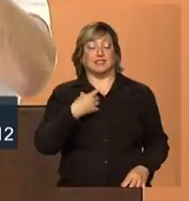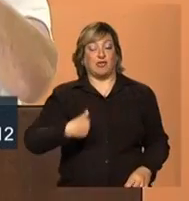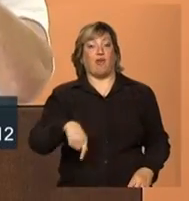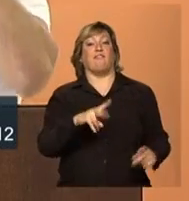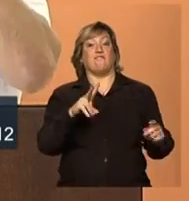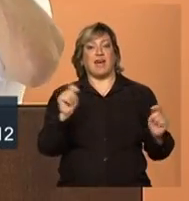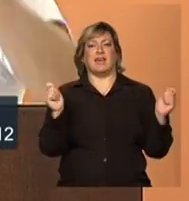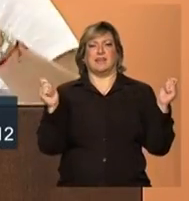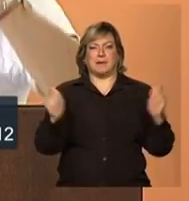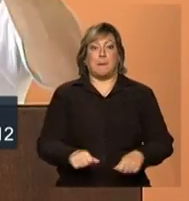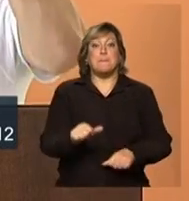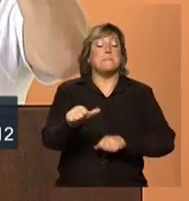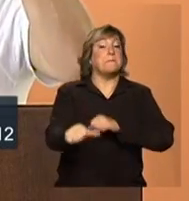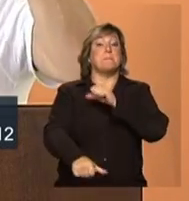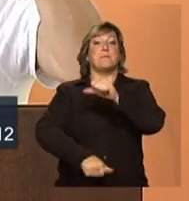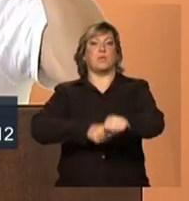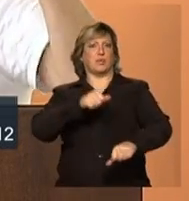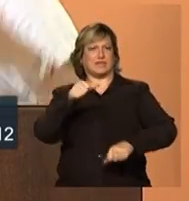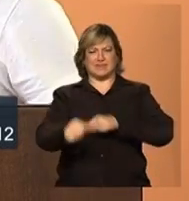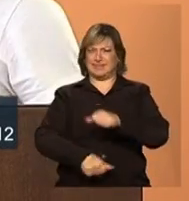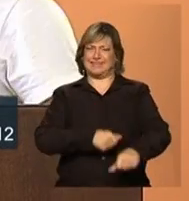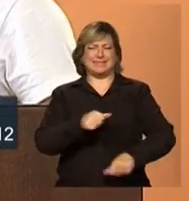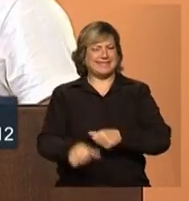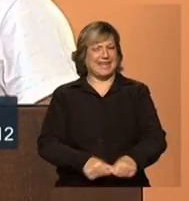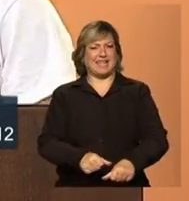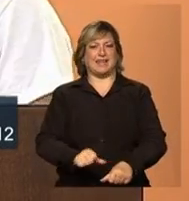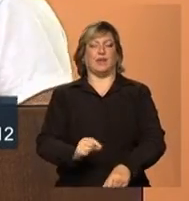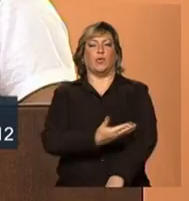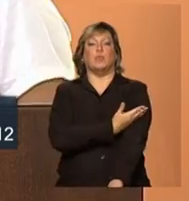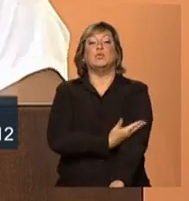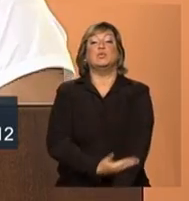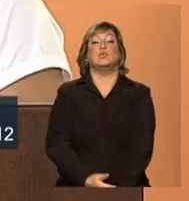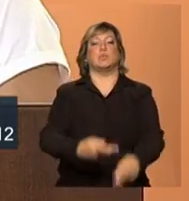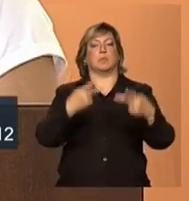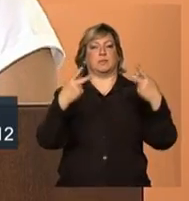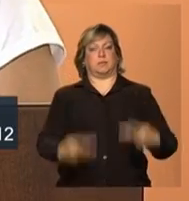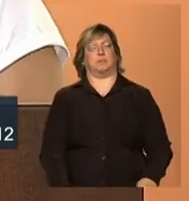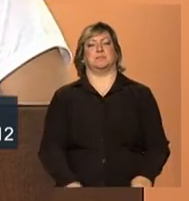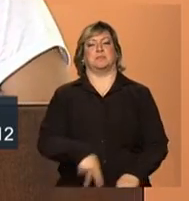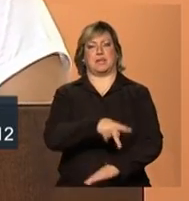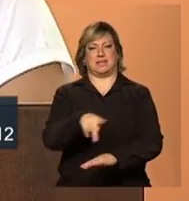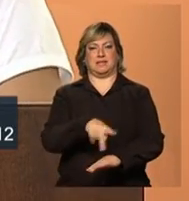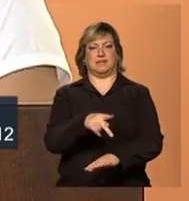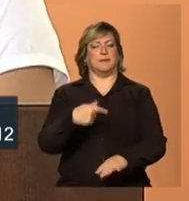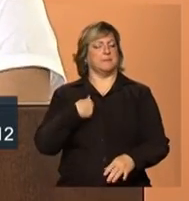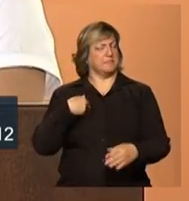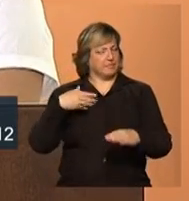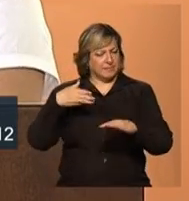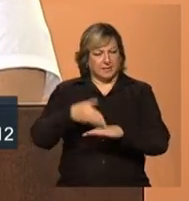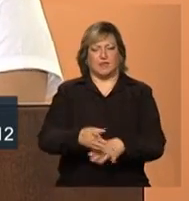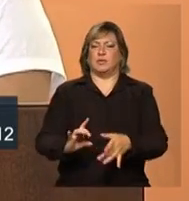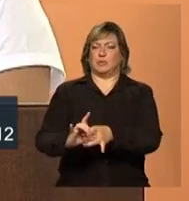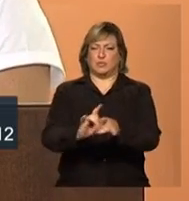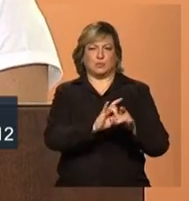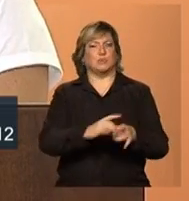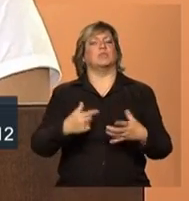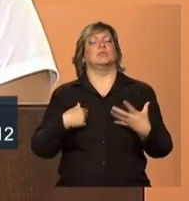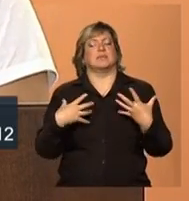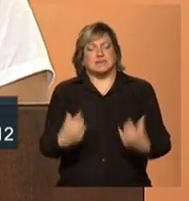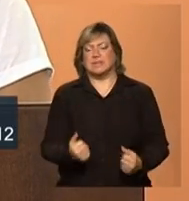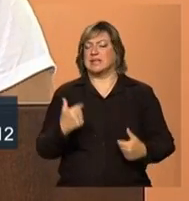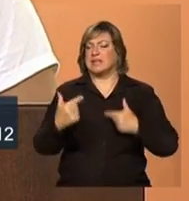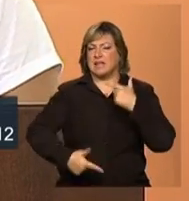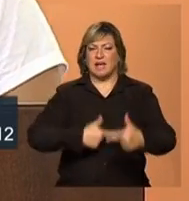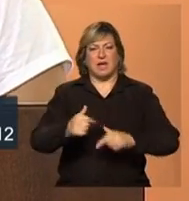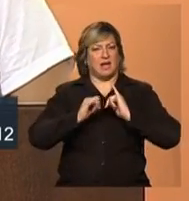vai realmente mudar, vai ser uma quebra de paradigma, de comportamento. E eu estou dentro total, eu estou compactuando total com vocês. E